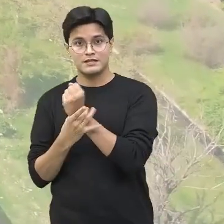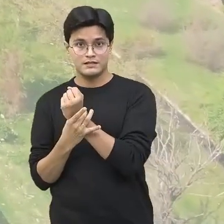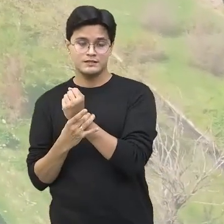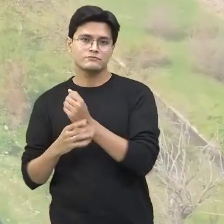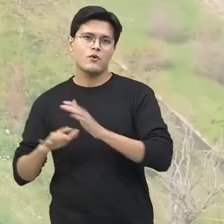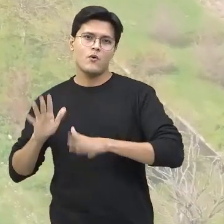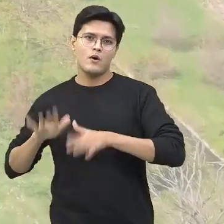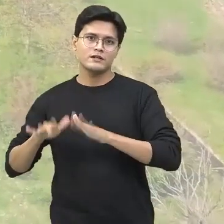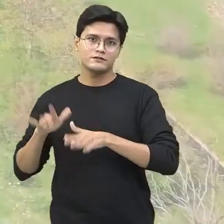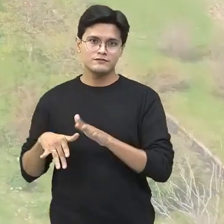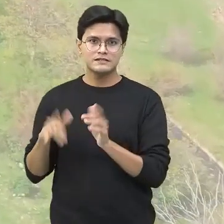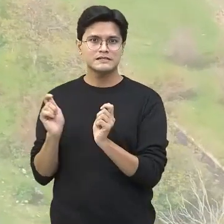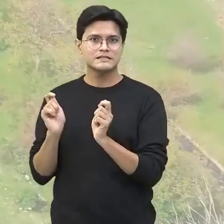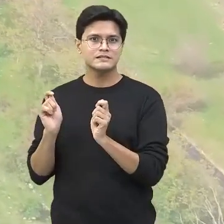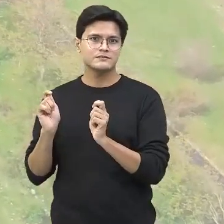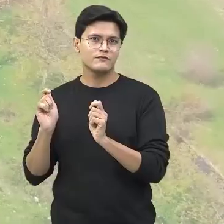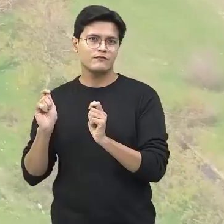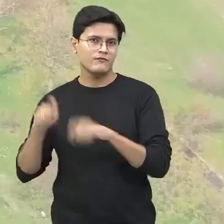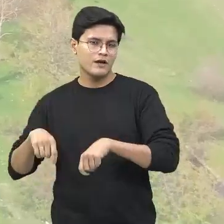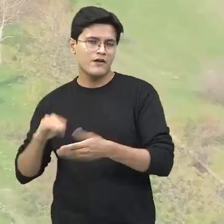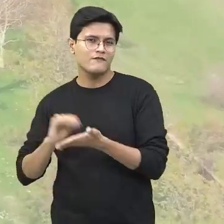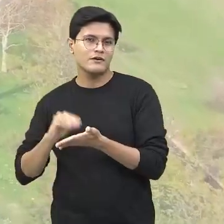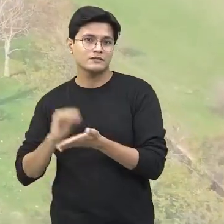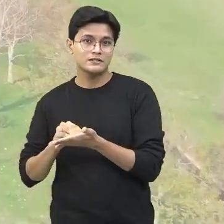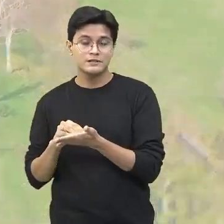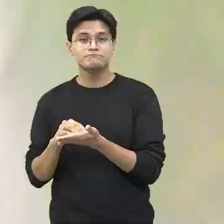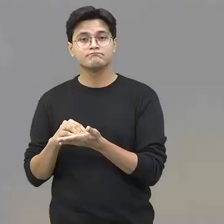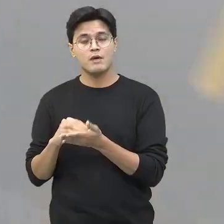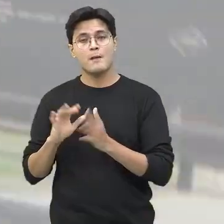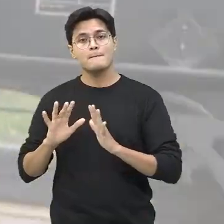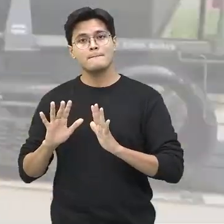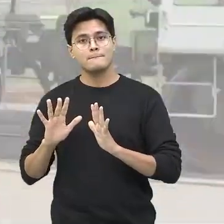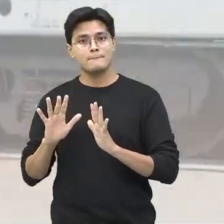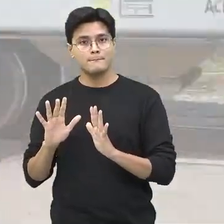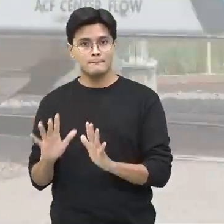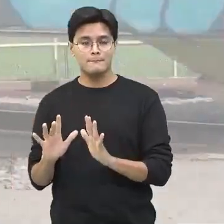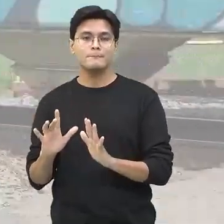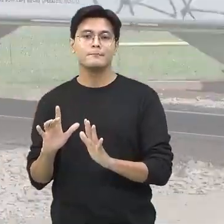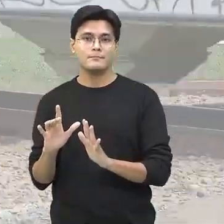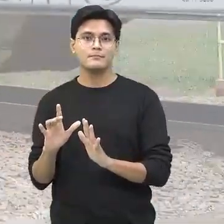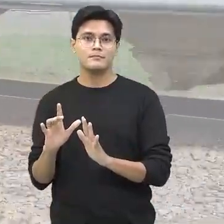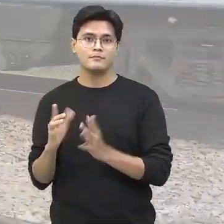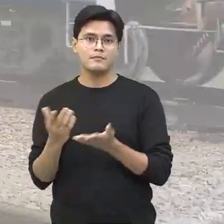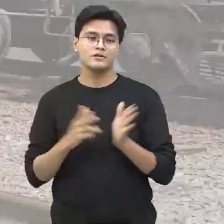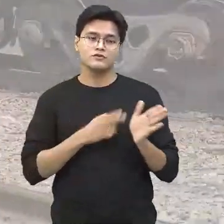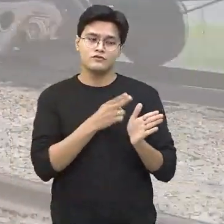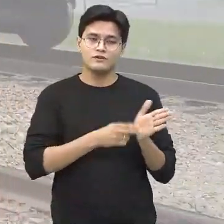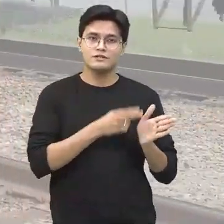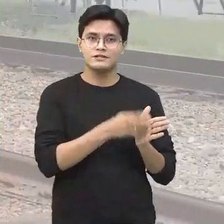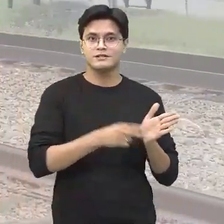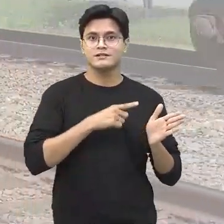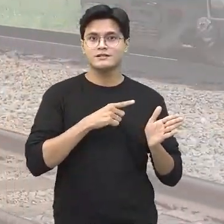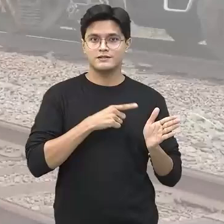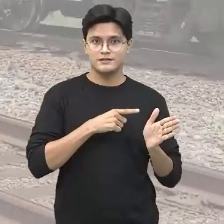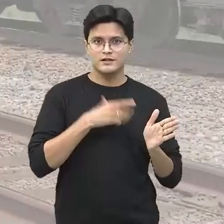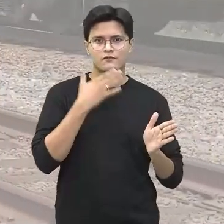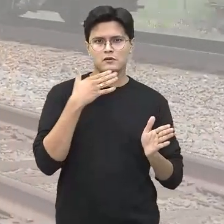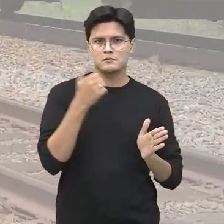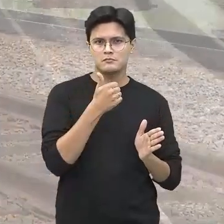suficiente para suportar o volume de tráfego por outro lado o transporte Ferroviário oferece vantagens